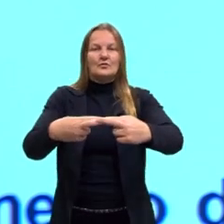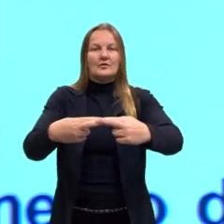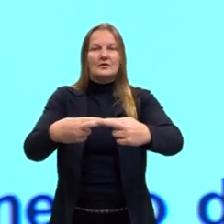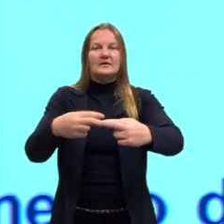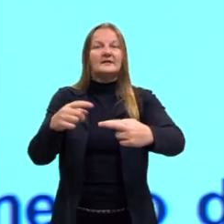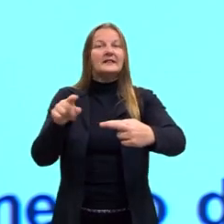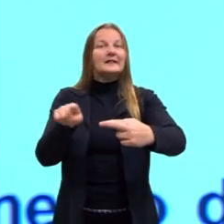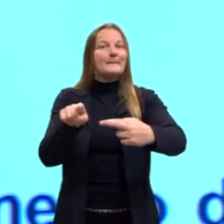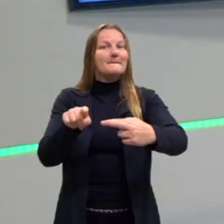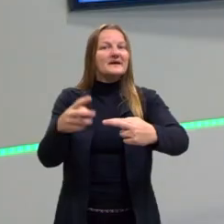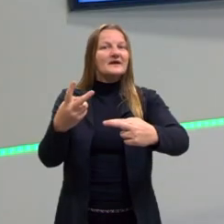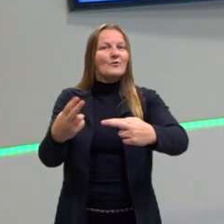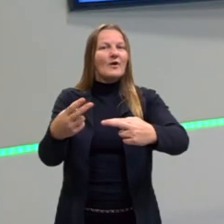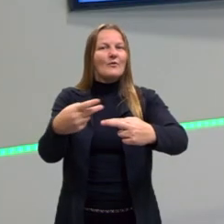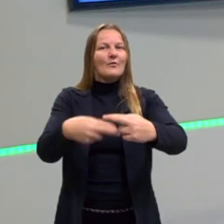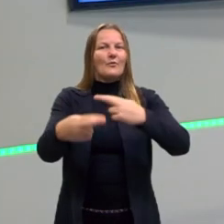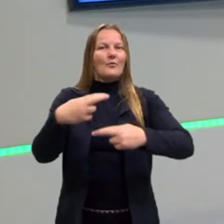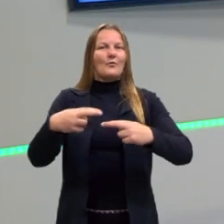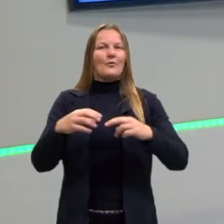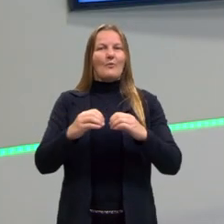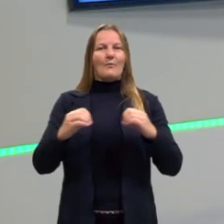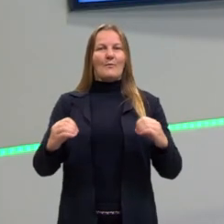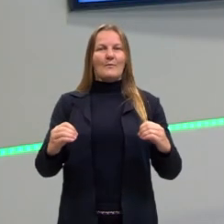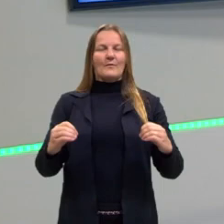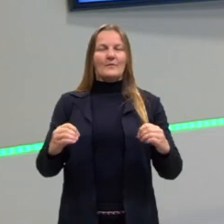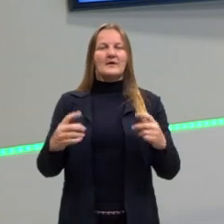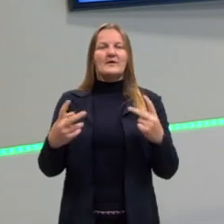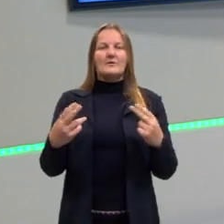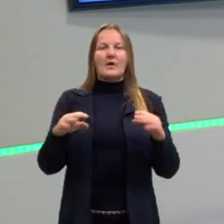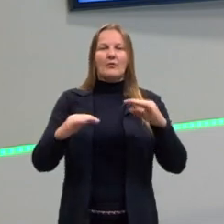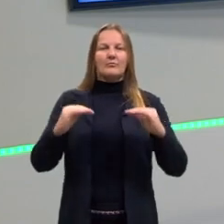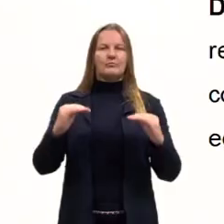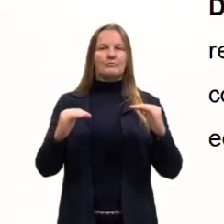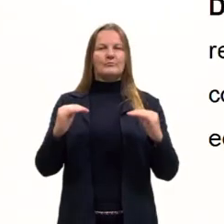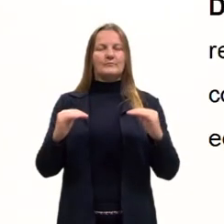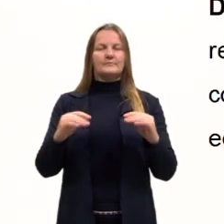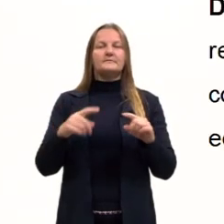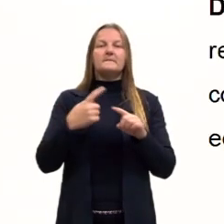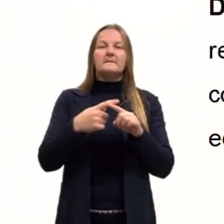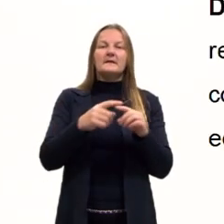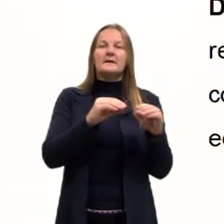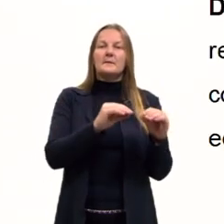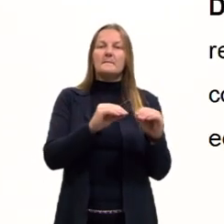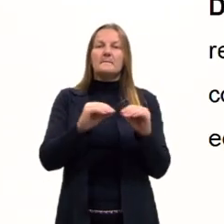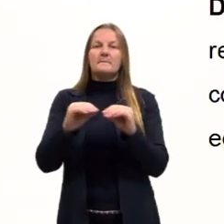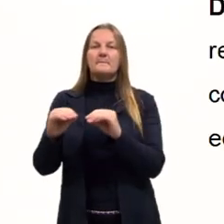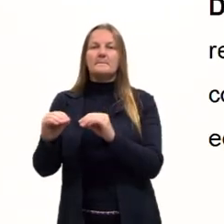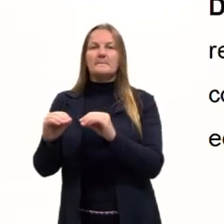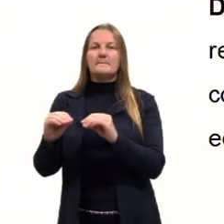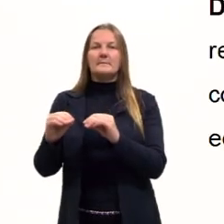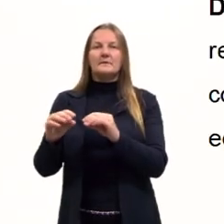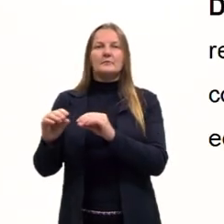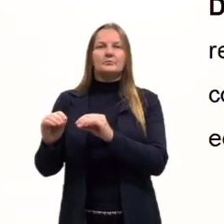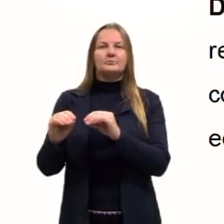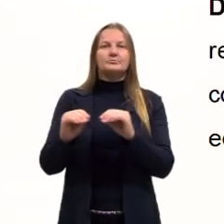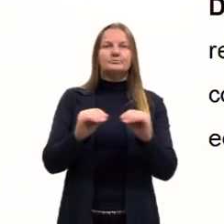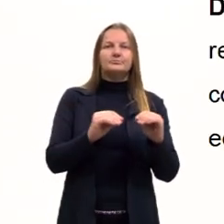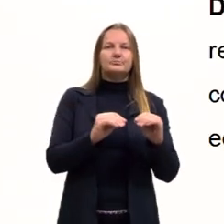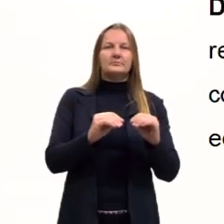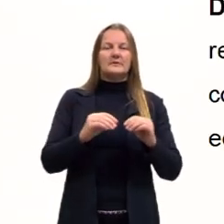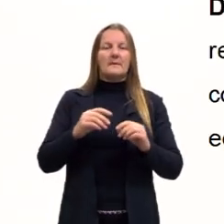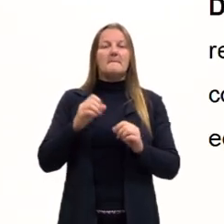equilíbrio químico esse equilíbrio ele pode ser deslocado tanto para tanto na direção da velocidade